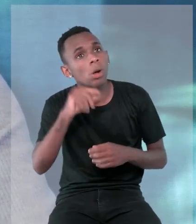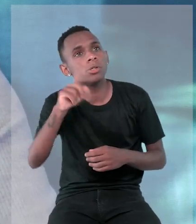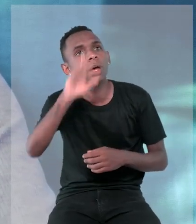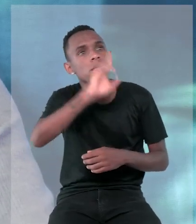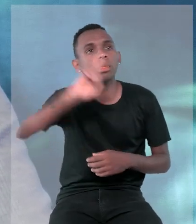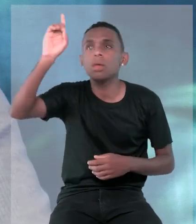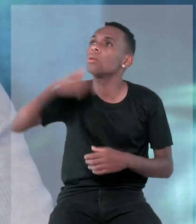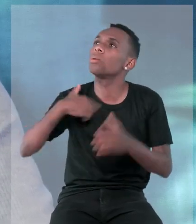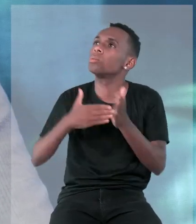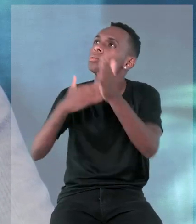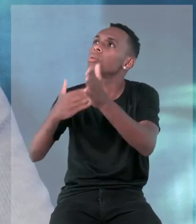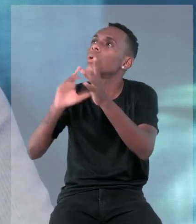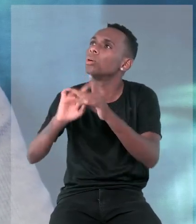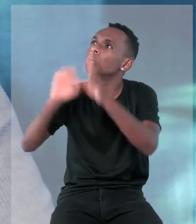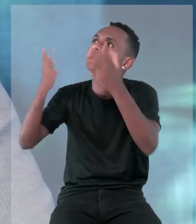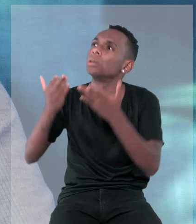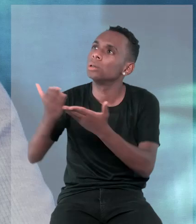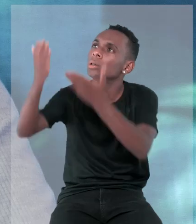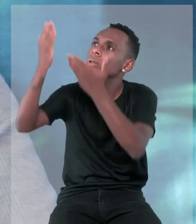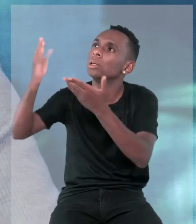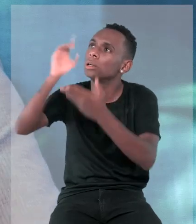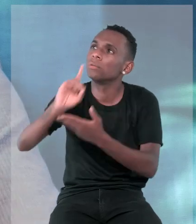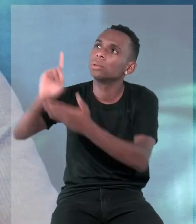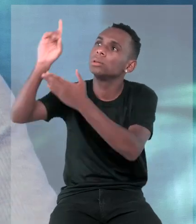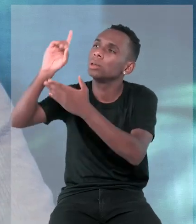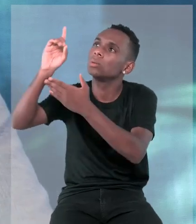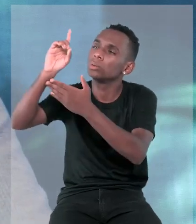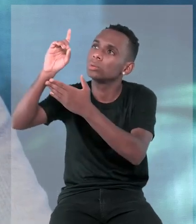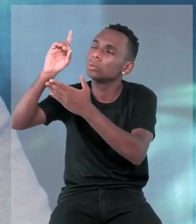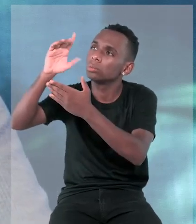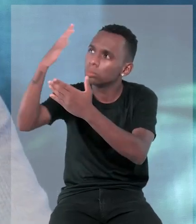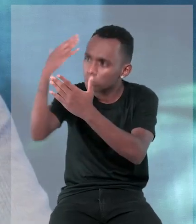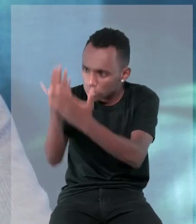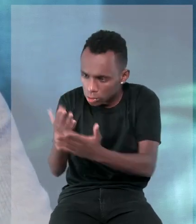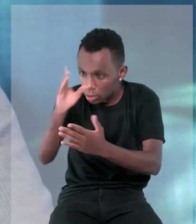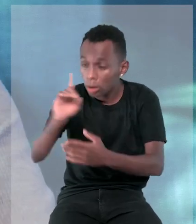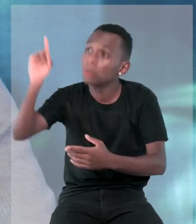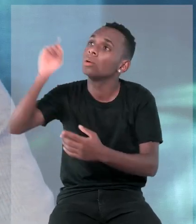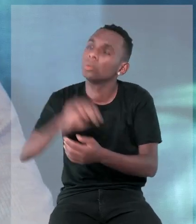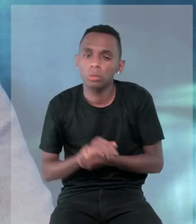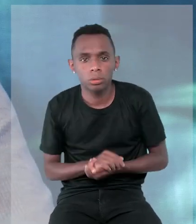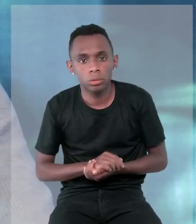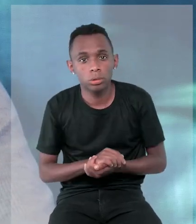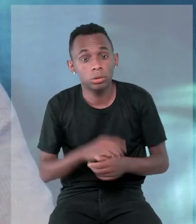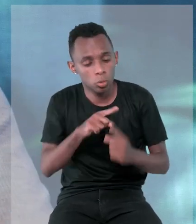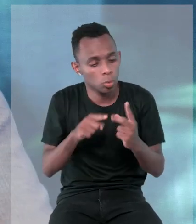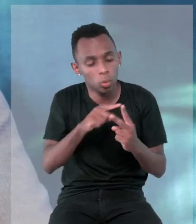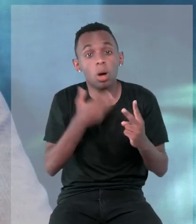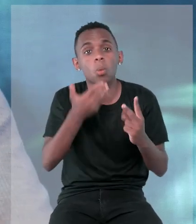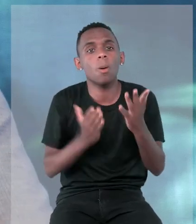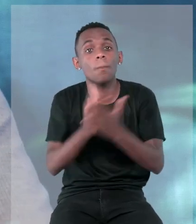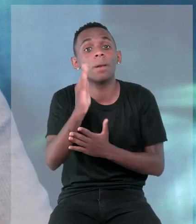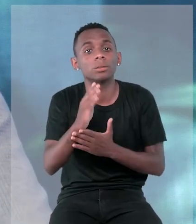de Deus, eu vou me entregar ao ofício ao serviço de Deus. Dessas duas, qual